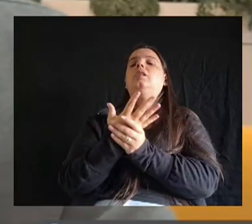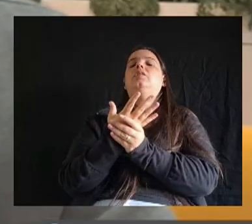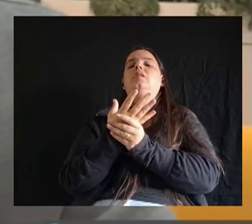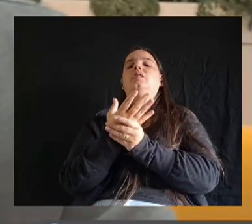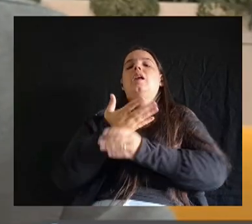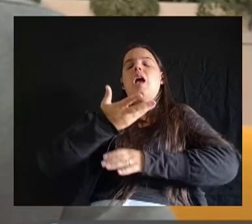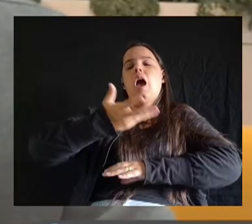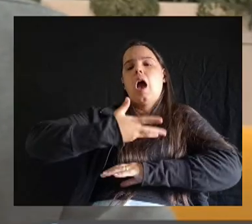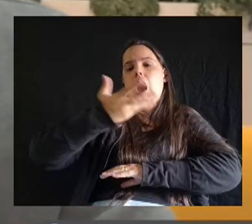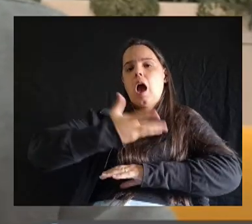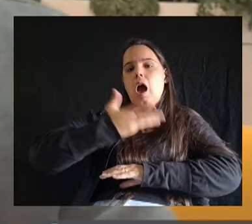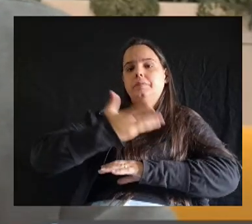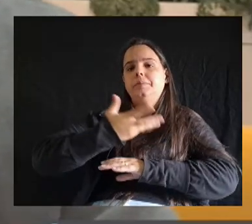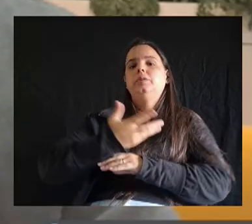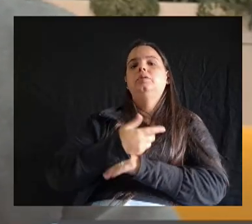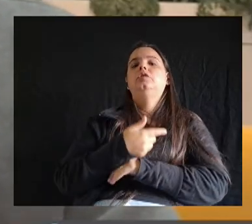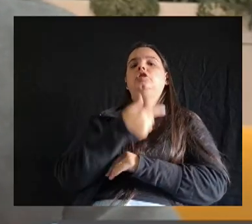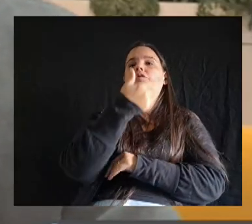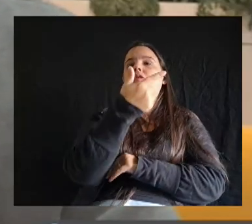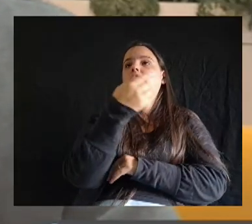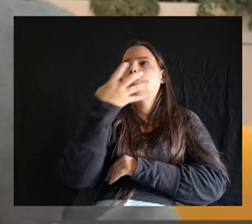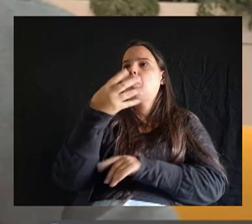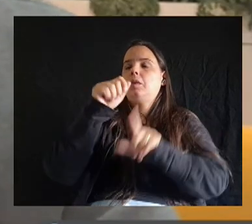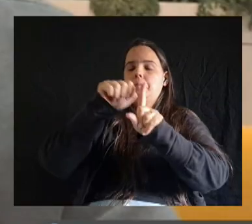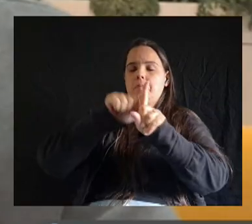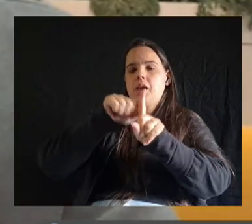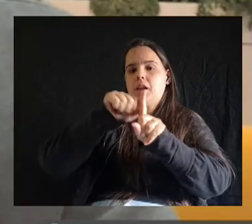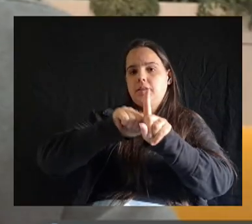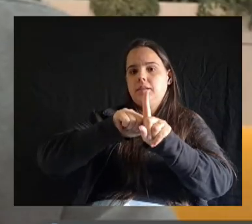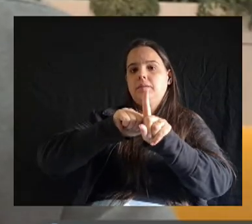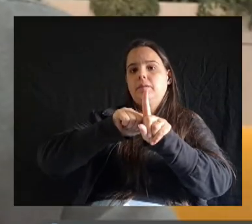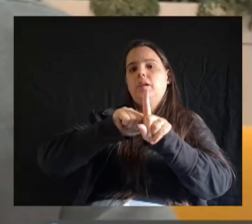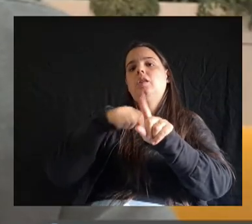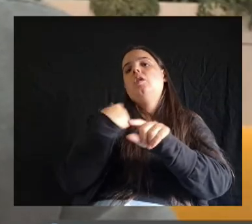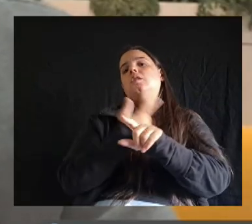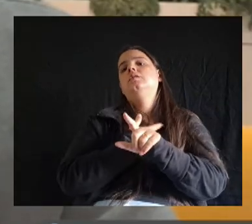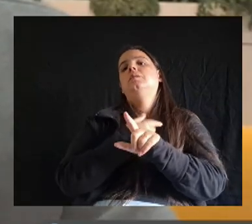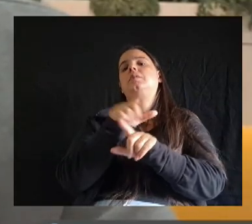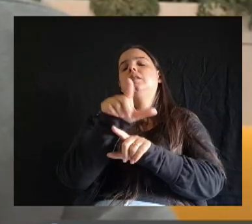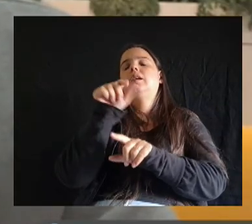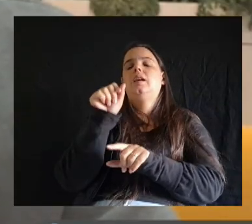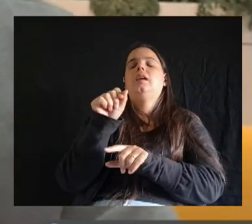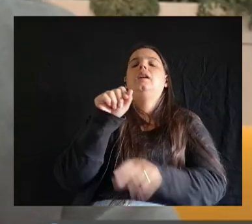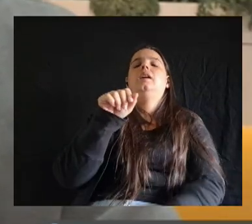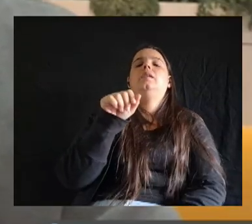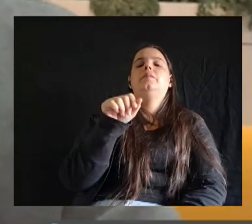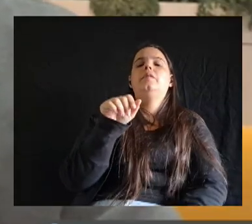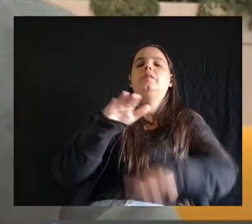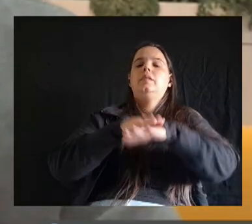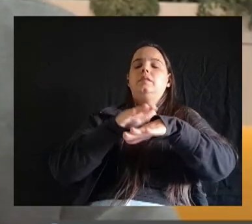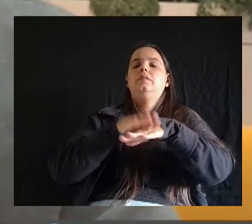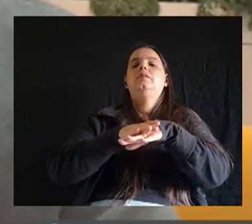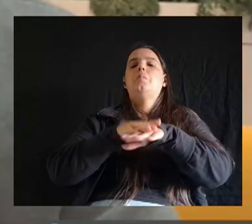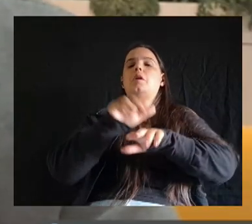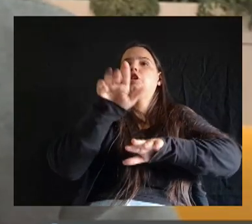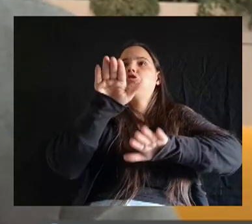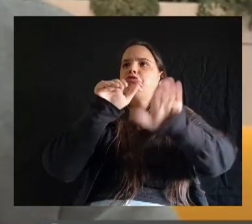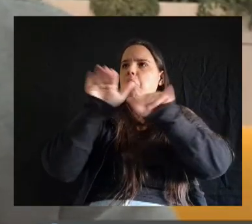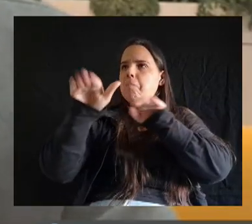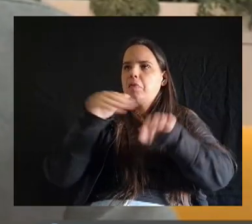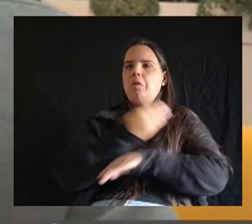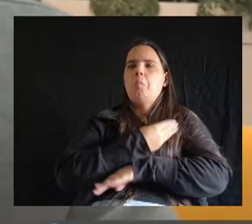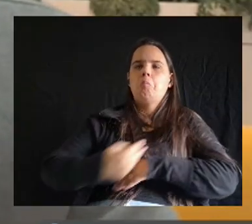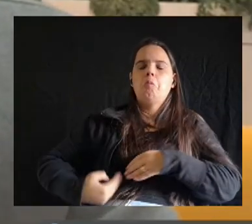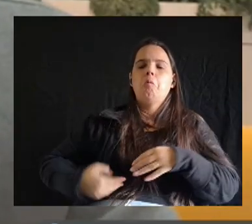de 24 meses. Né? Nós vamos selecionar startups a partir de uma chamada pública. Essas startups vão